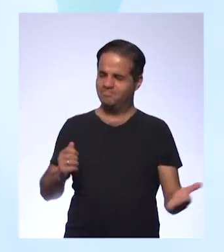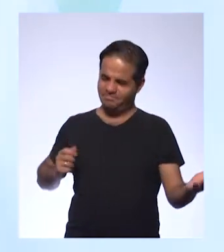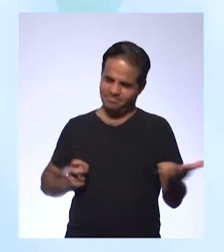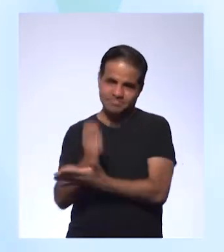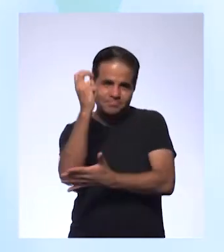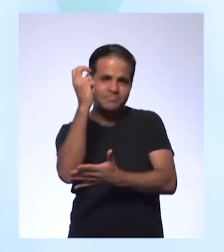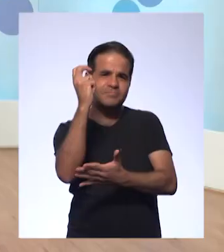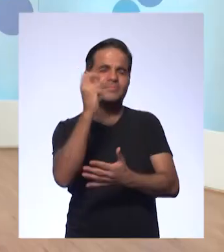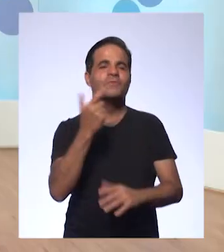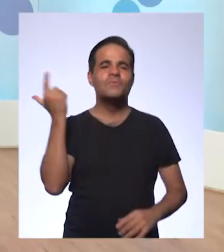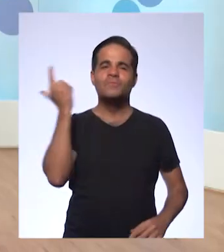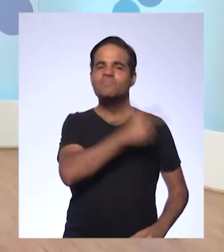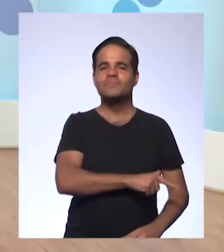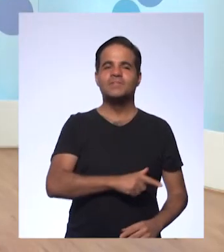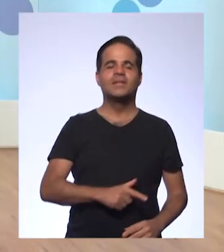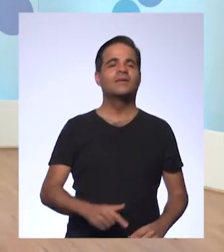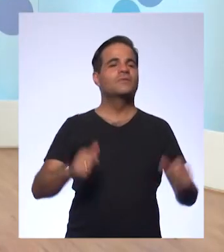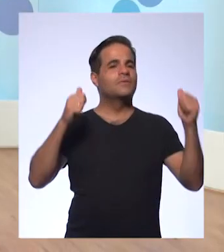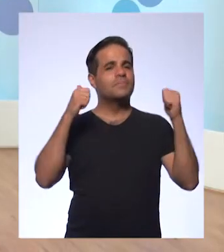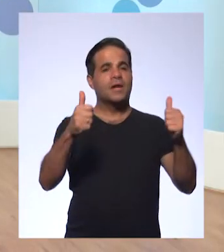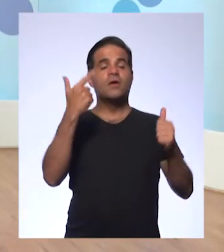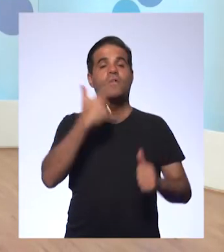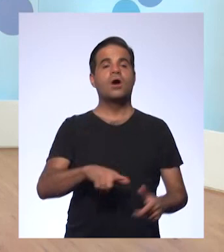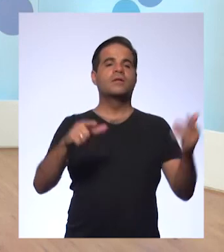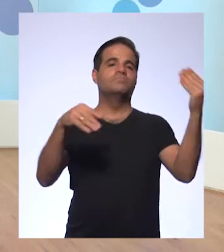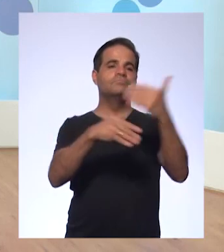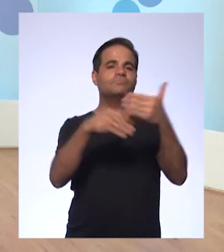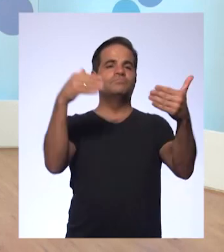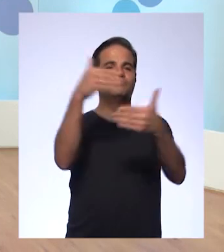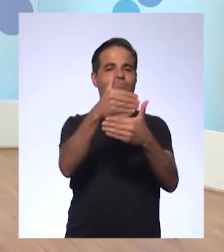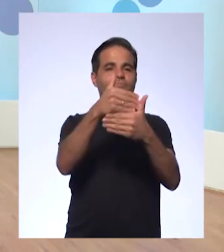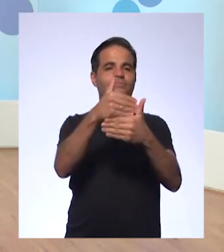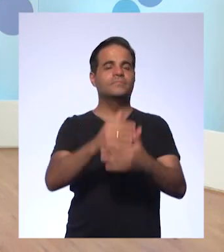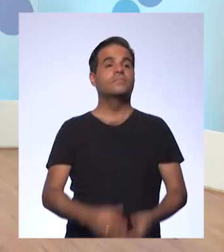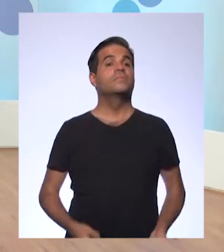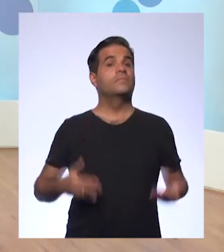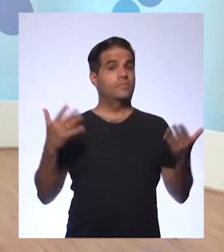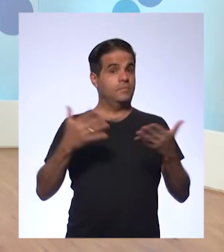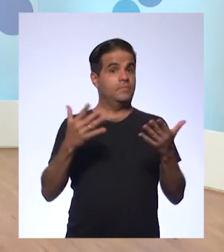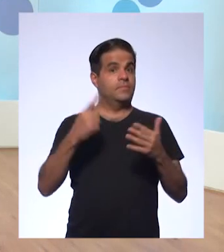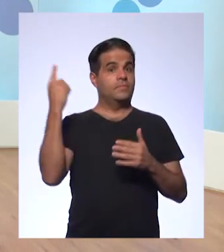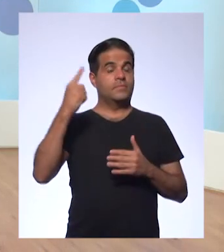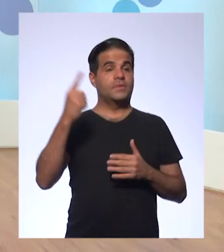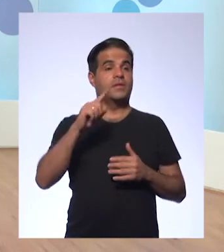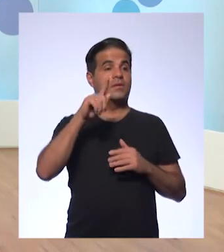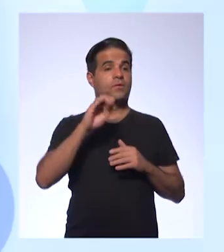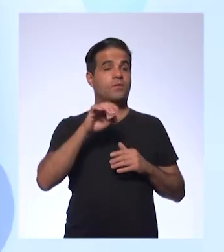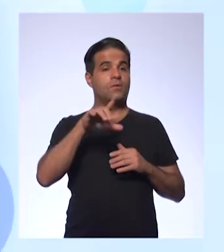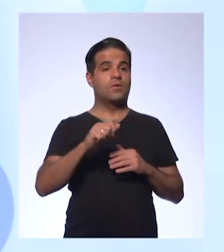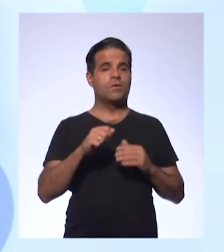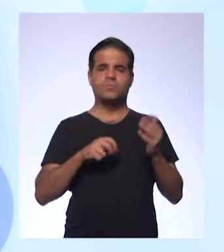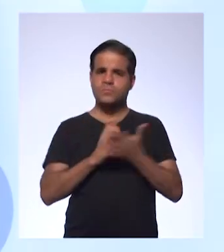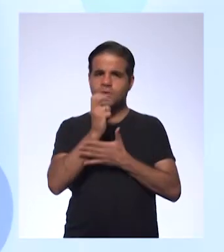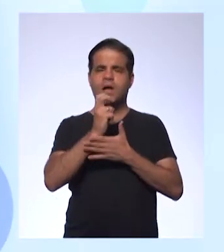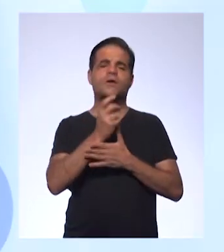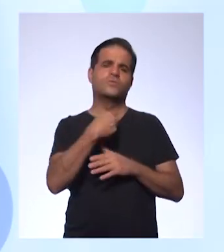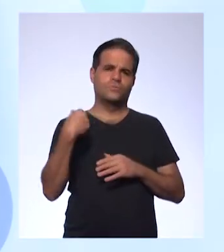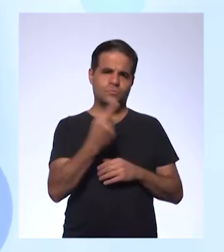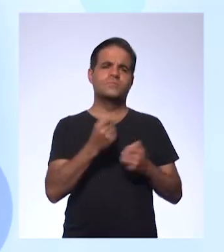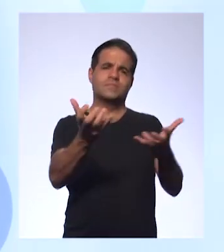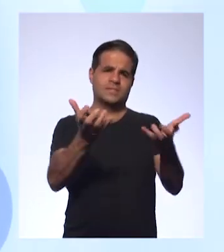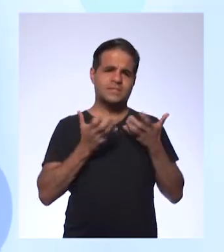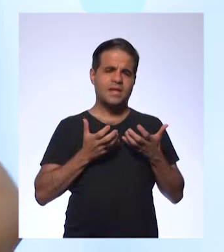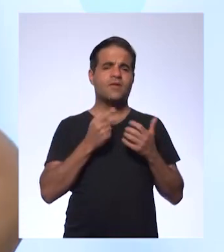Obrigada. Super Vamos artilheira. lá, então agora o próximo slide. A gente falou aí sobre a primeira jogada, que é o gol, que é aquilo que todo mundo quer.